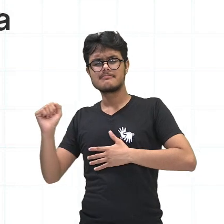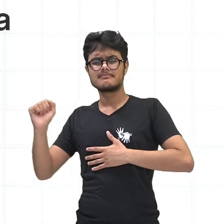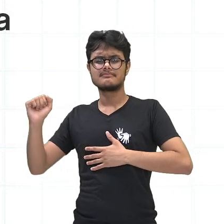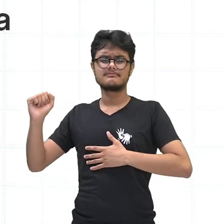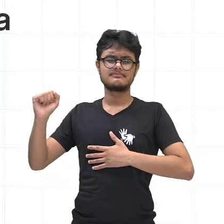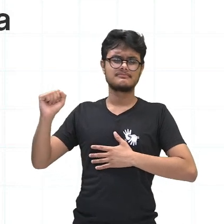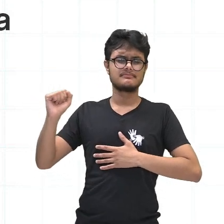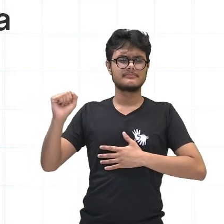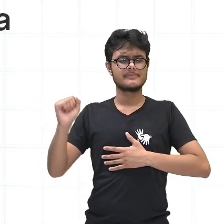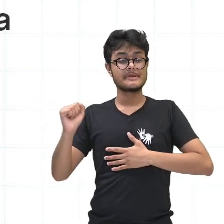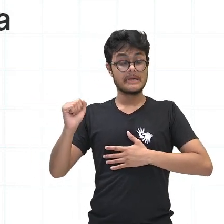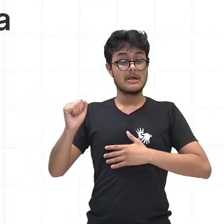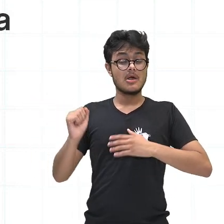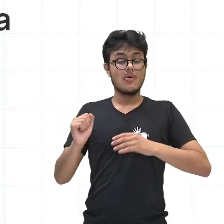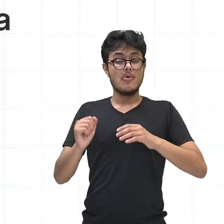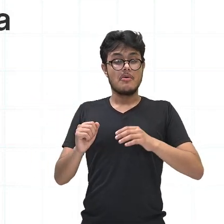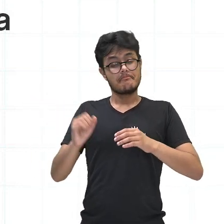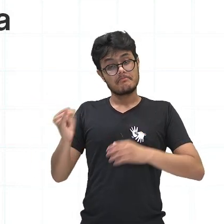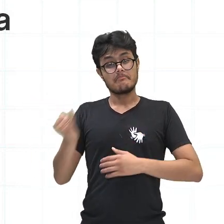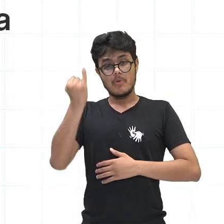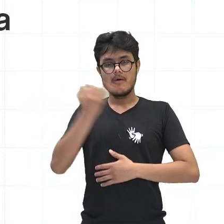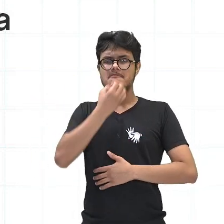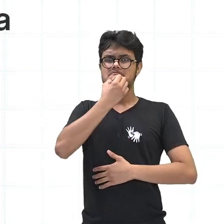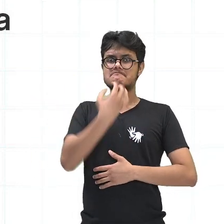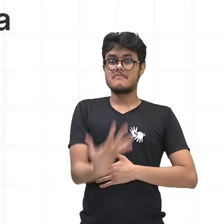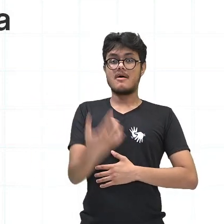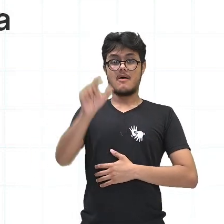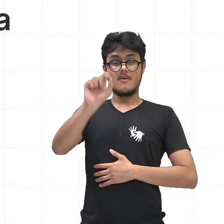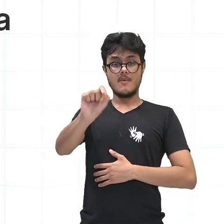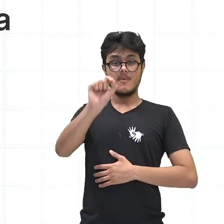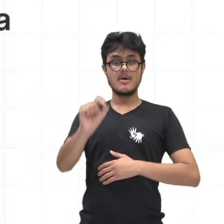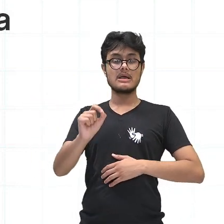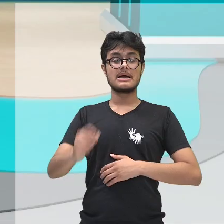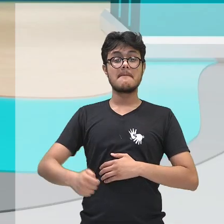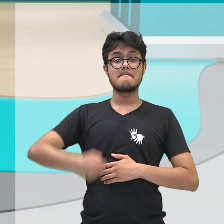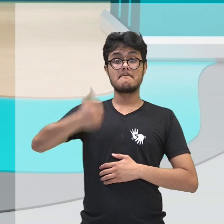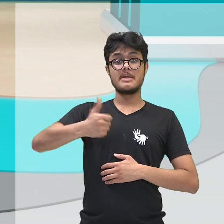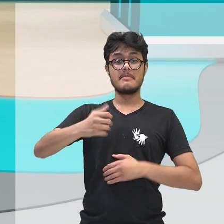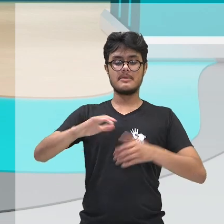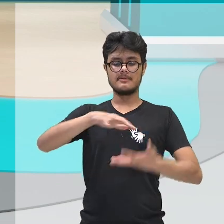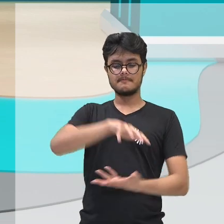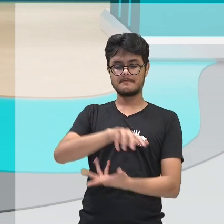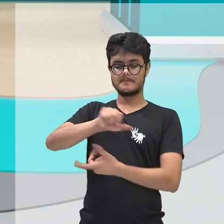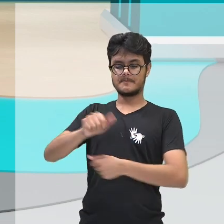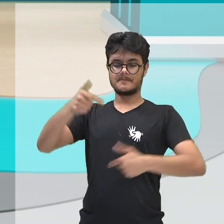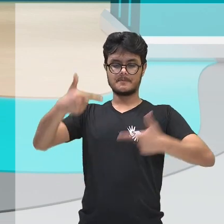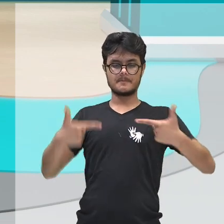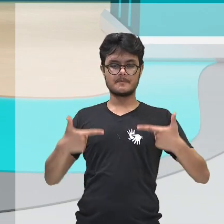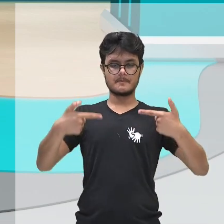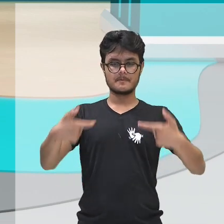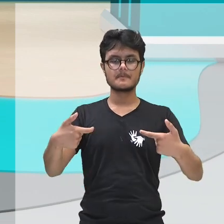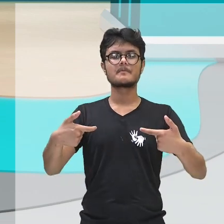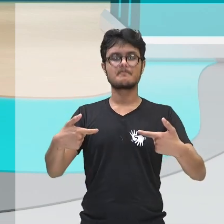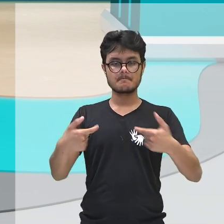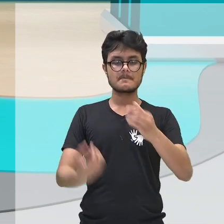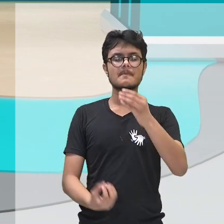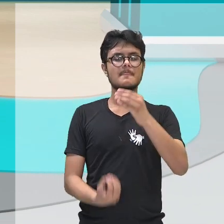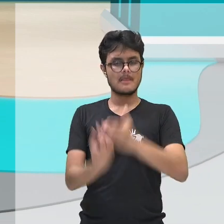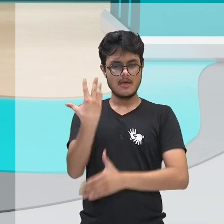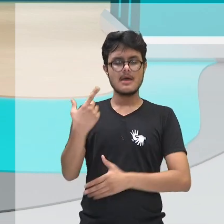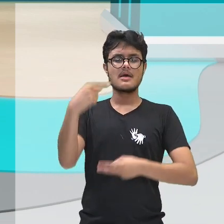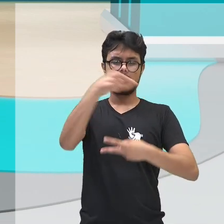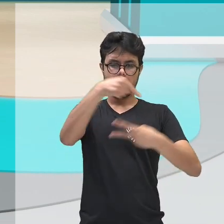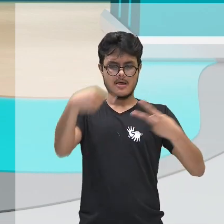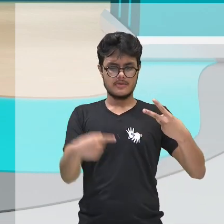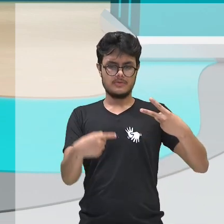a Primeira Guerra Mundial em Boston, certo? Então nós vimos aí essas duas danças, a valsa inglesa